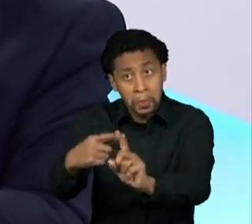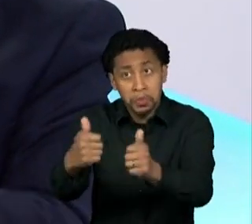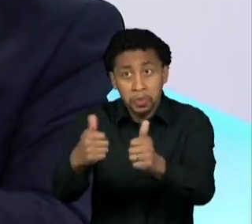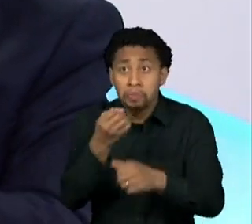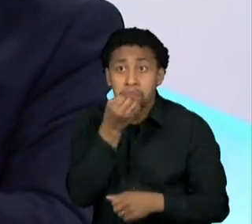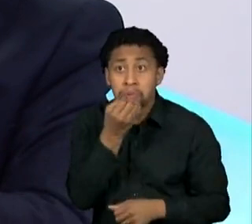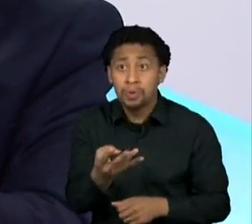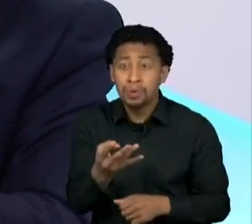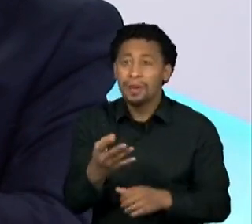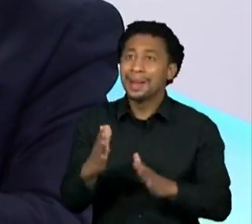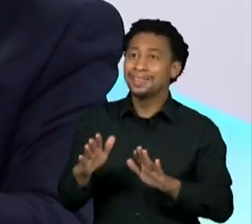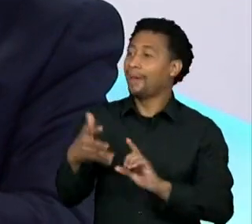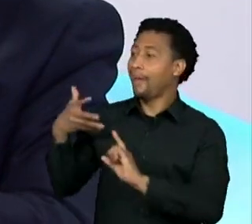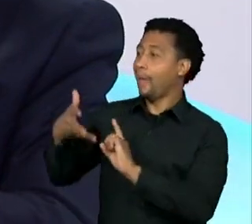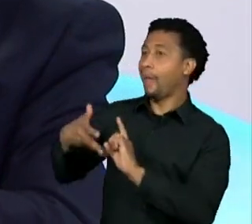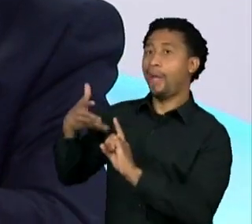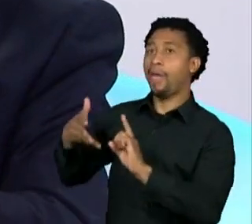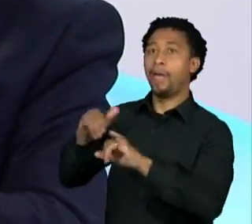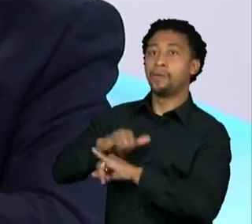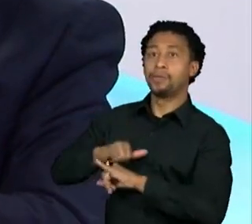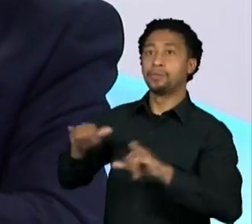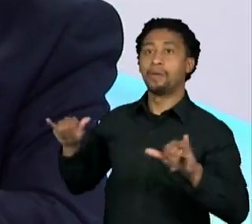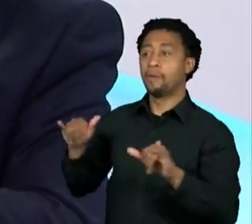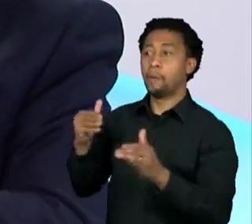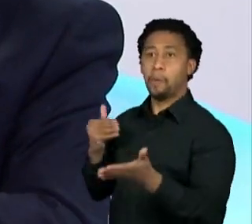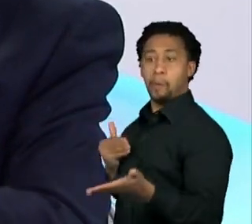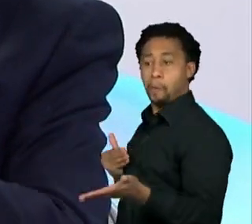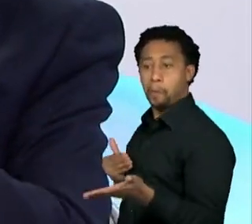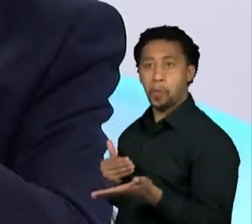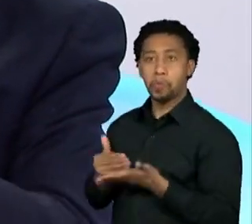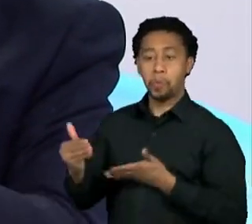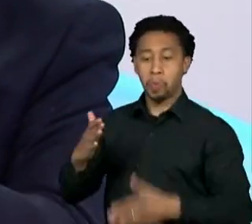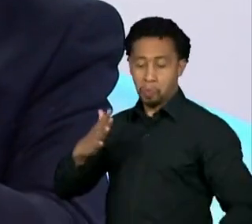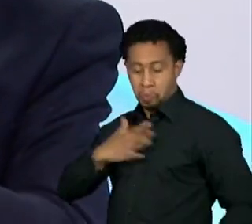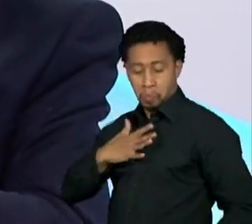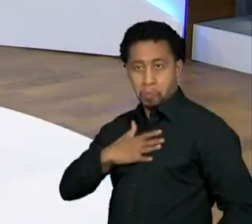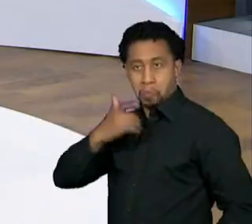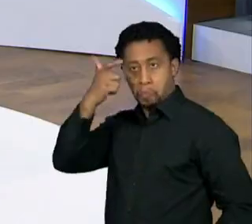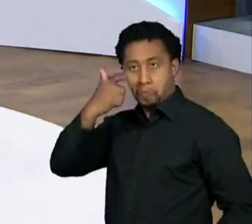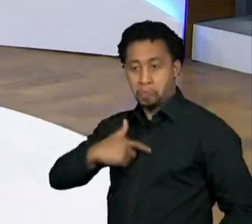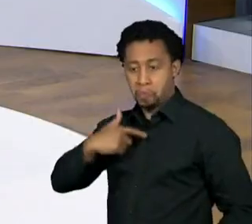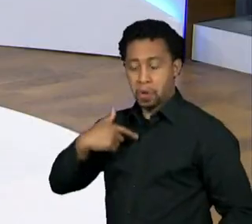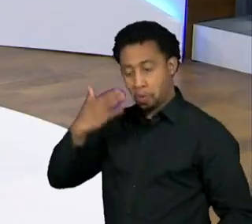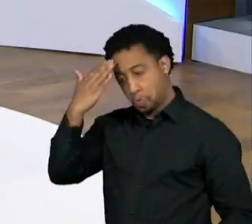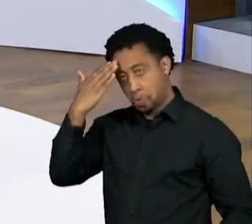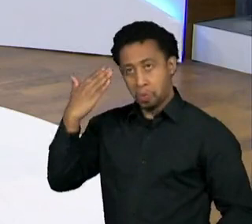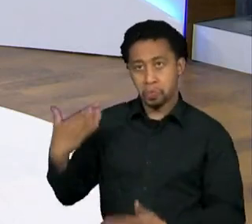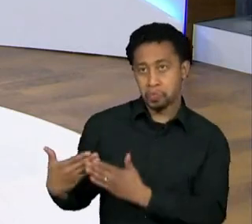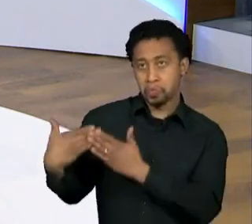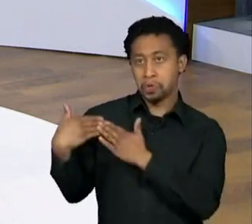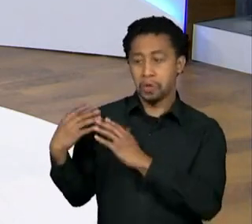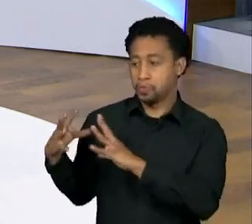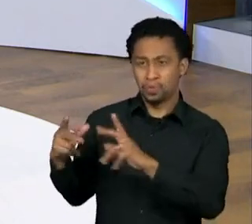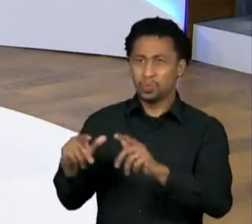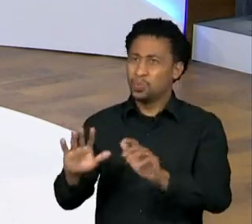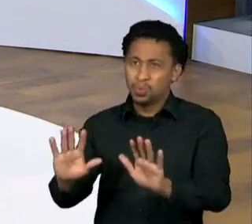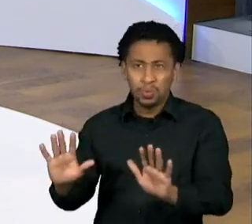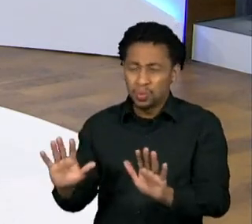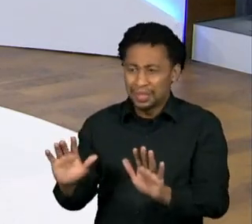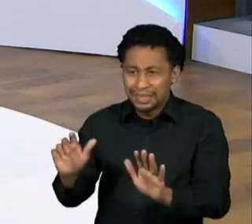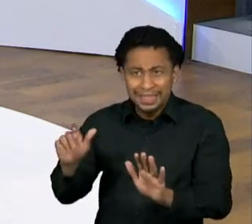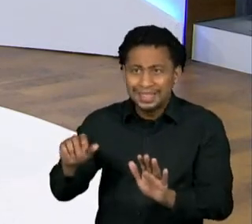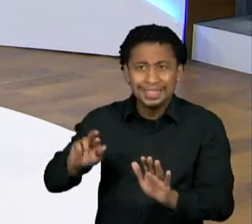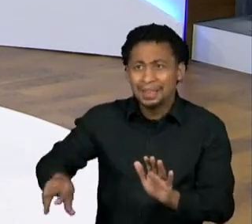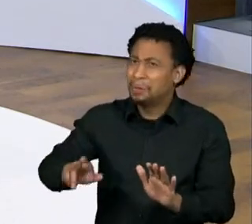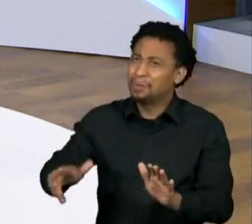aquilo tudo começou no Marco Zero de uma nova era que Alice augurou e nunca antes de amar na história do país aquela